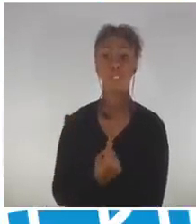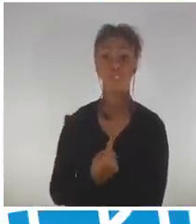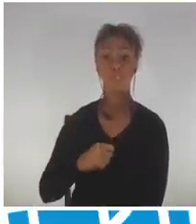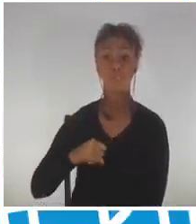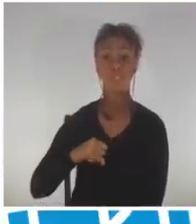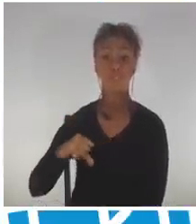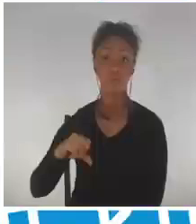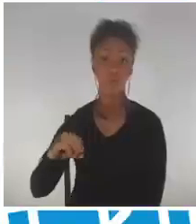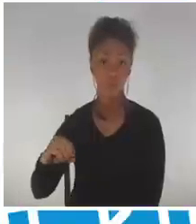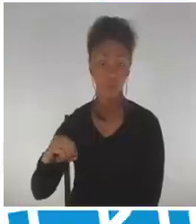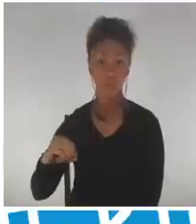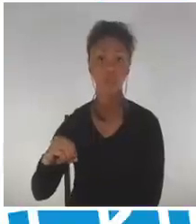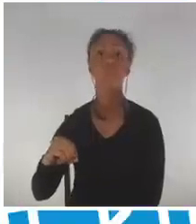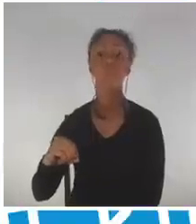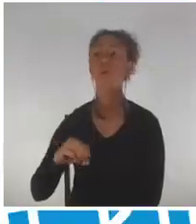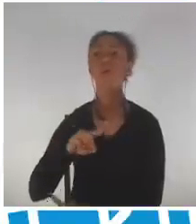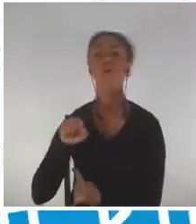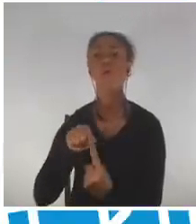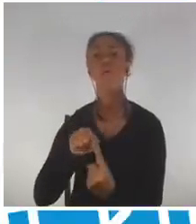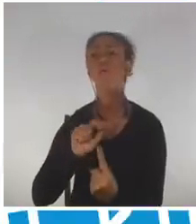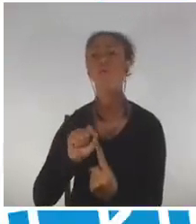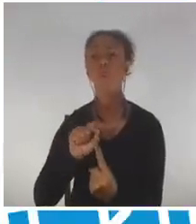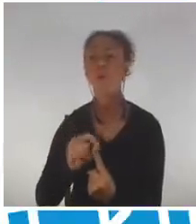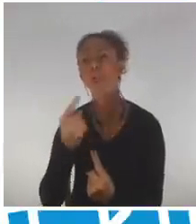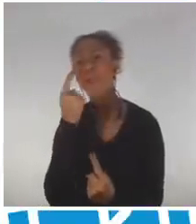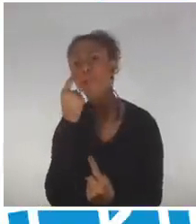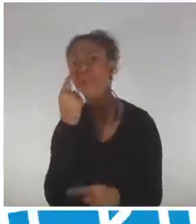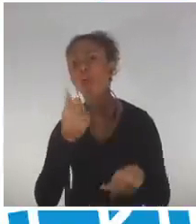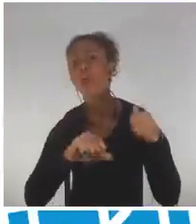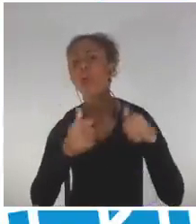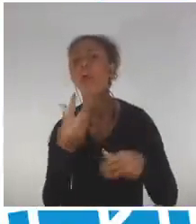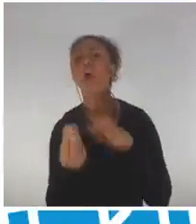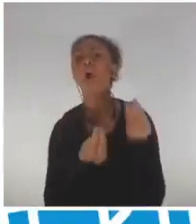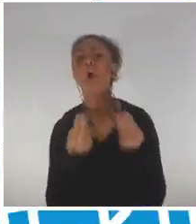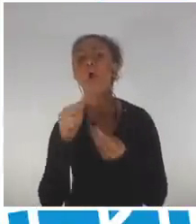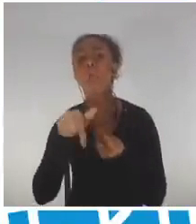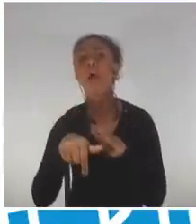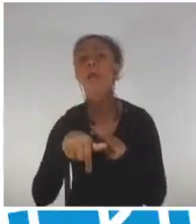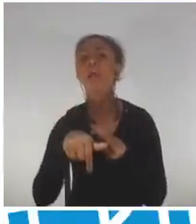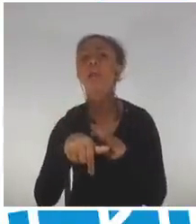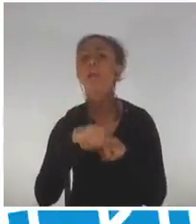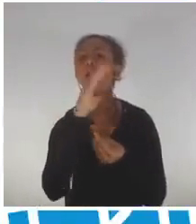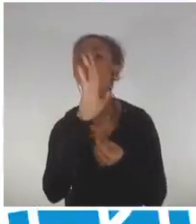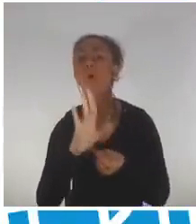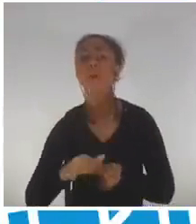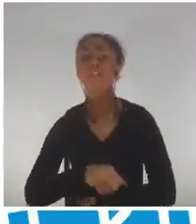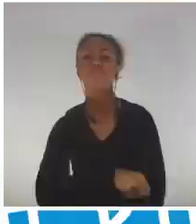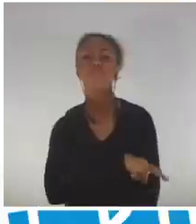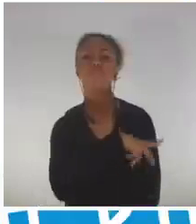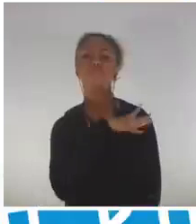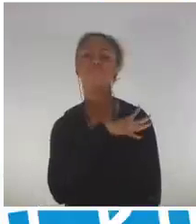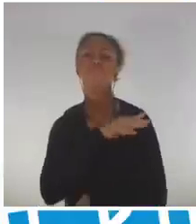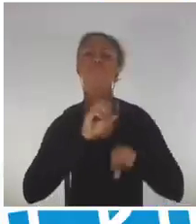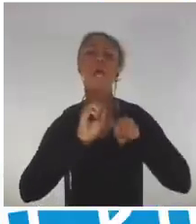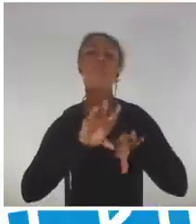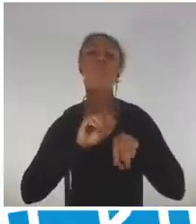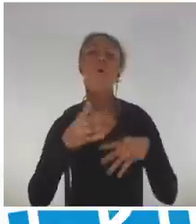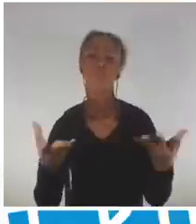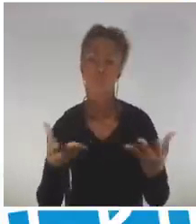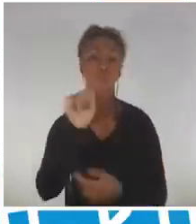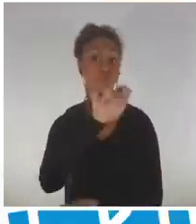finalidade original de monitorar a qualidade da educação básica no Brasil como um todo. Inicialmente, ele